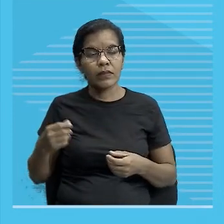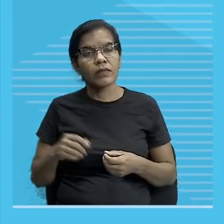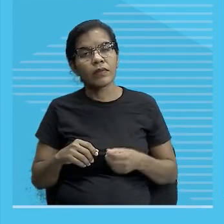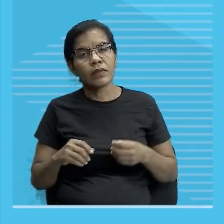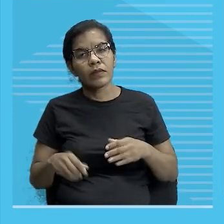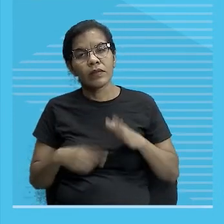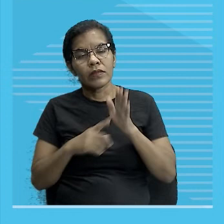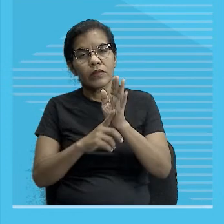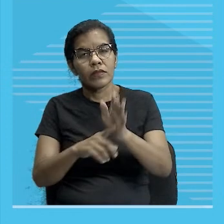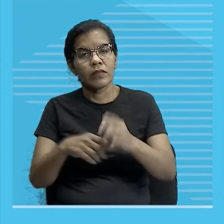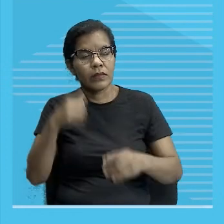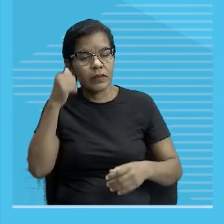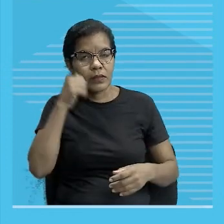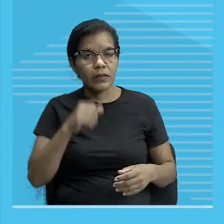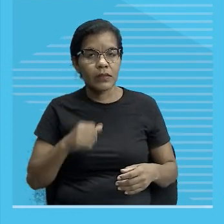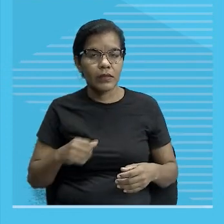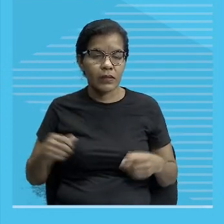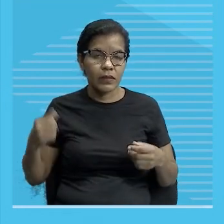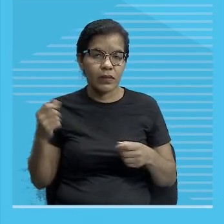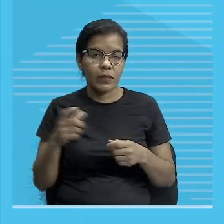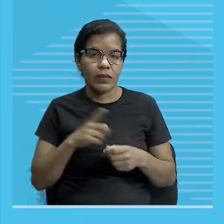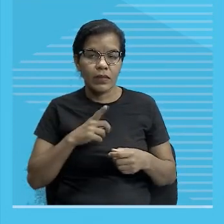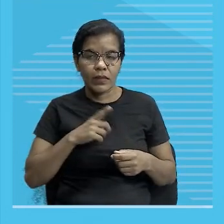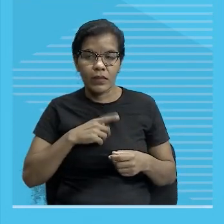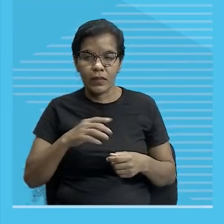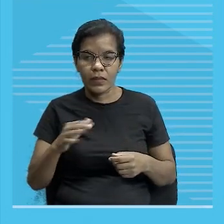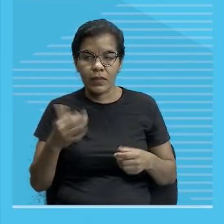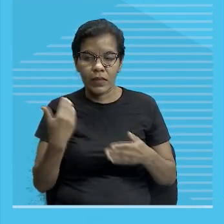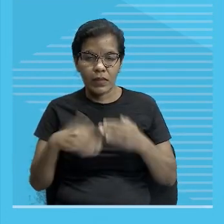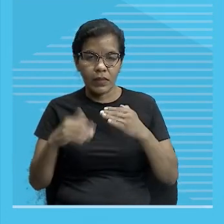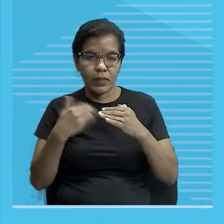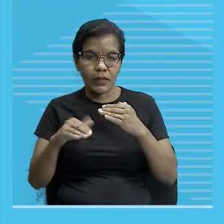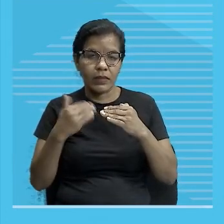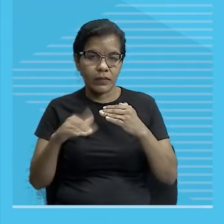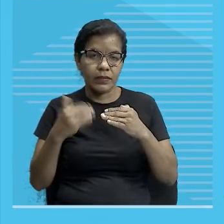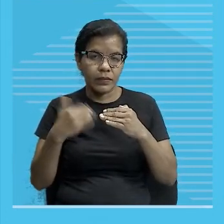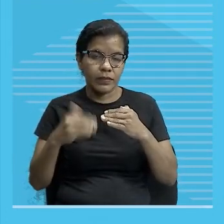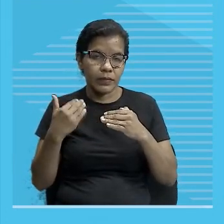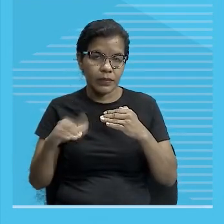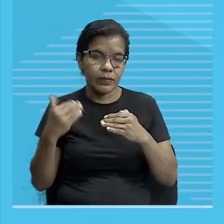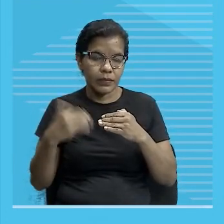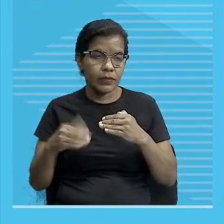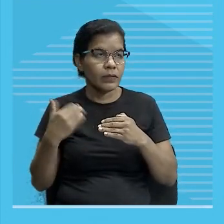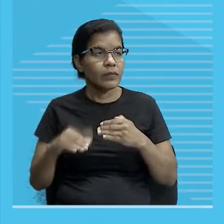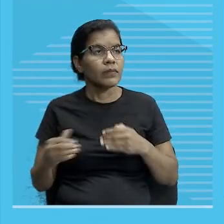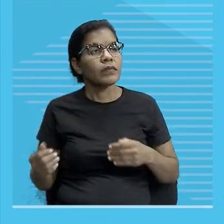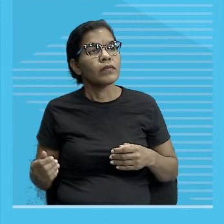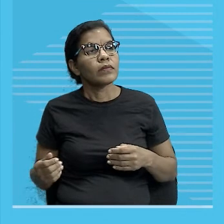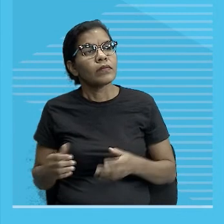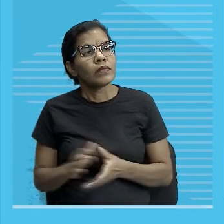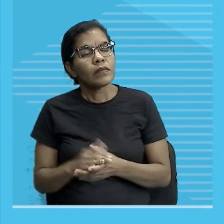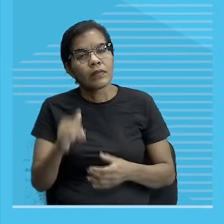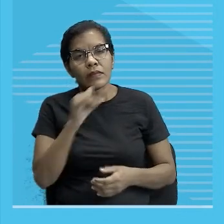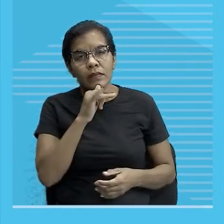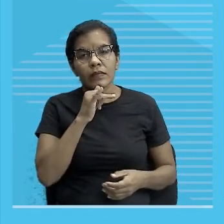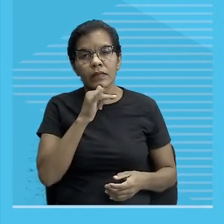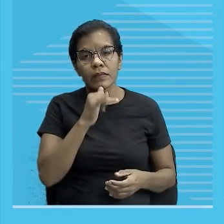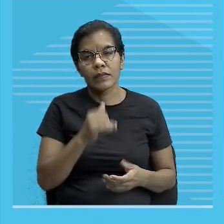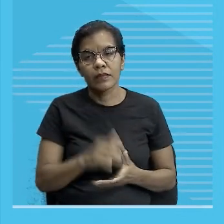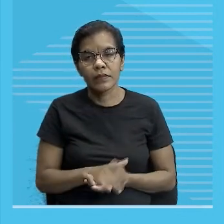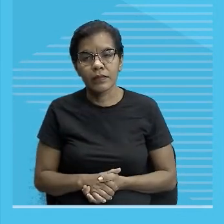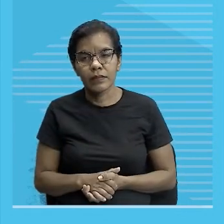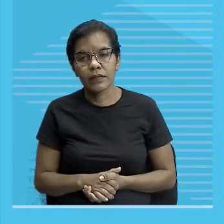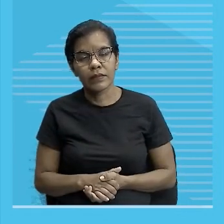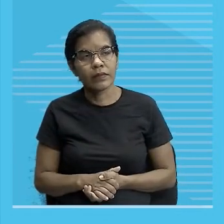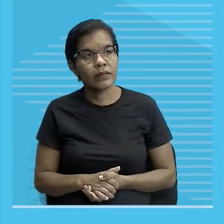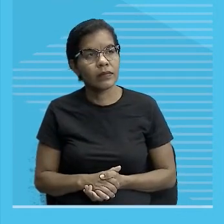contração. Entende? Magiquinha aí, hein? Muito bem. Olha aí, ó. Mais exemplos.